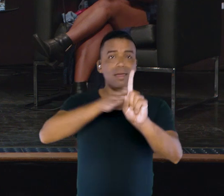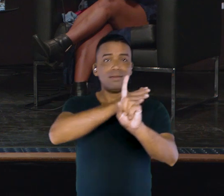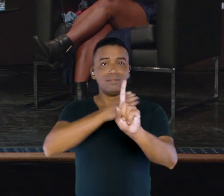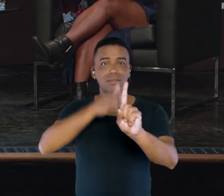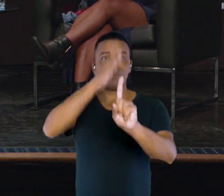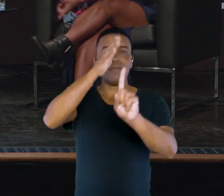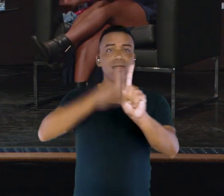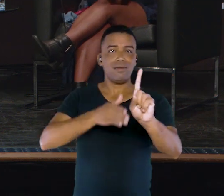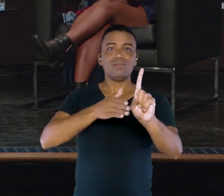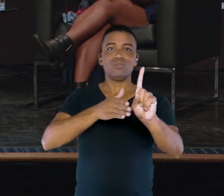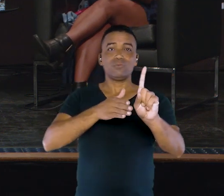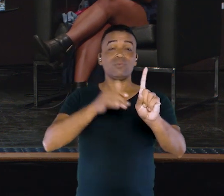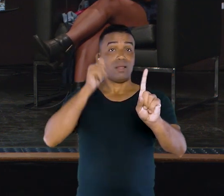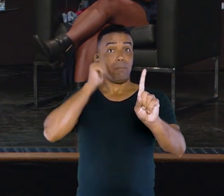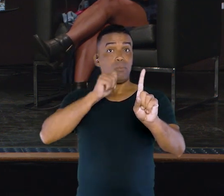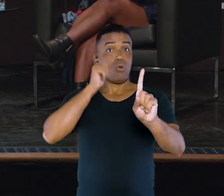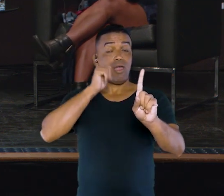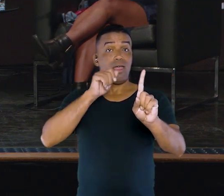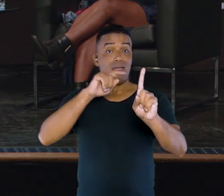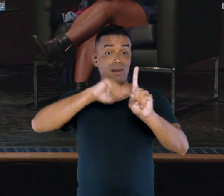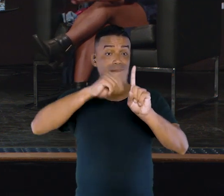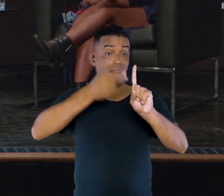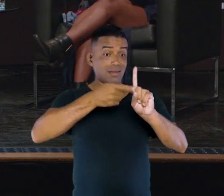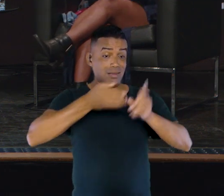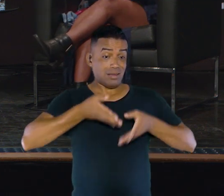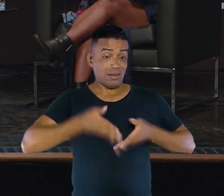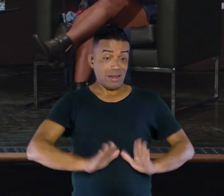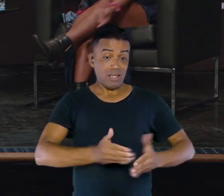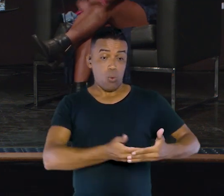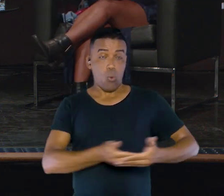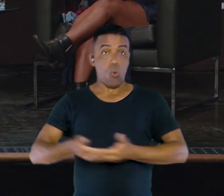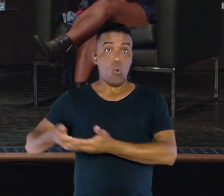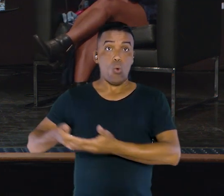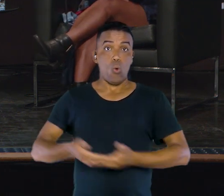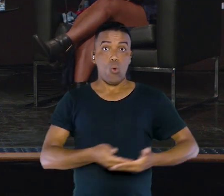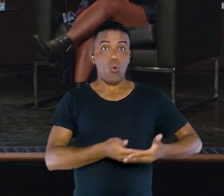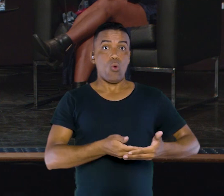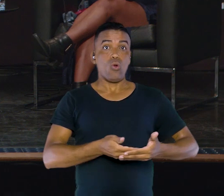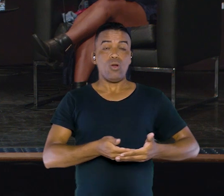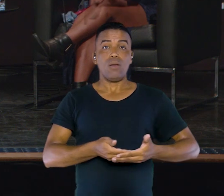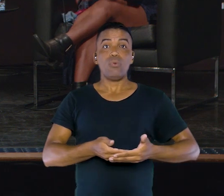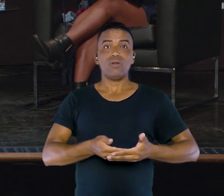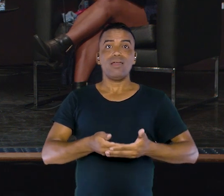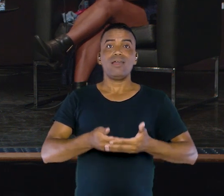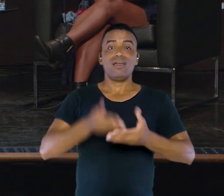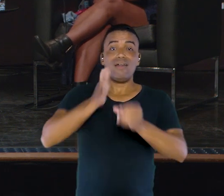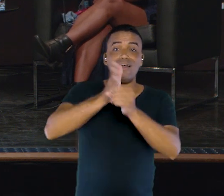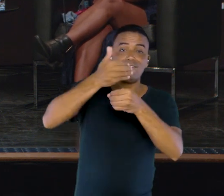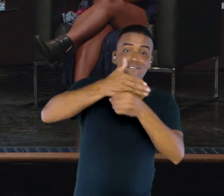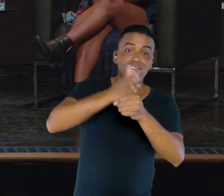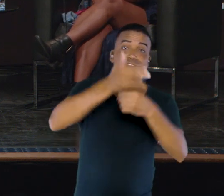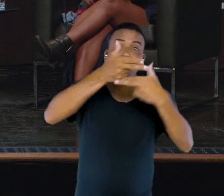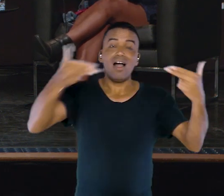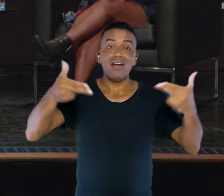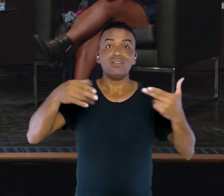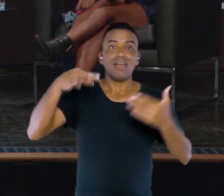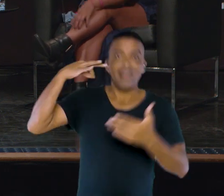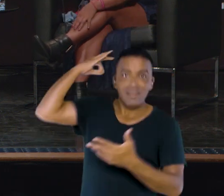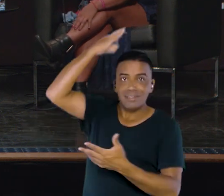benzimento para a mulher pós-resguardo comer. A criança recém-nascida, porque eles são sagrados.